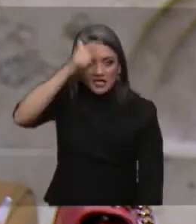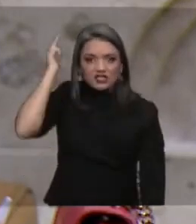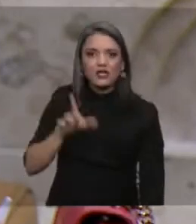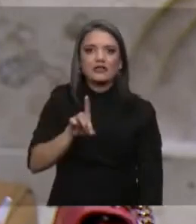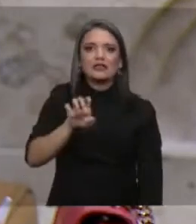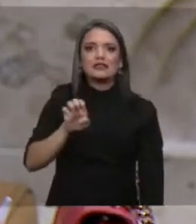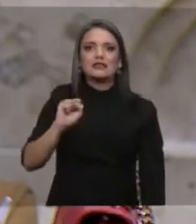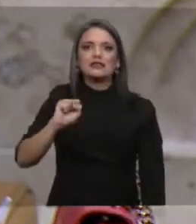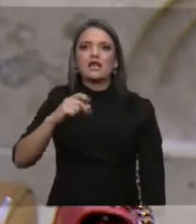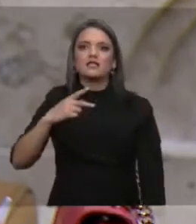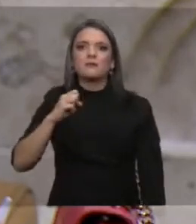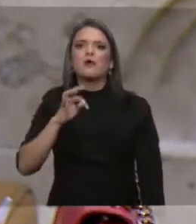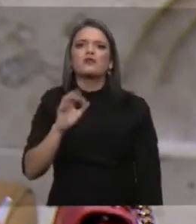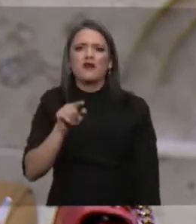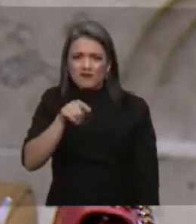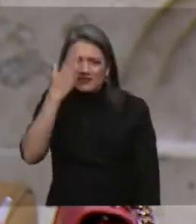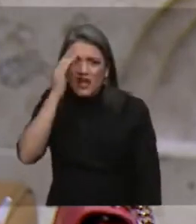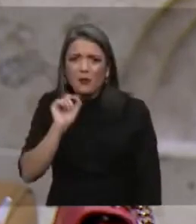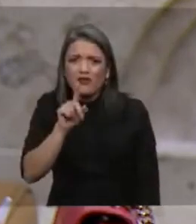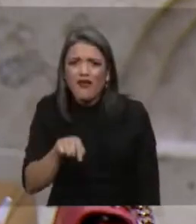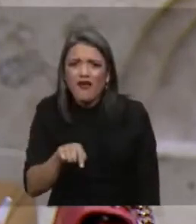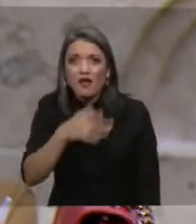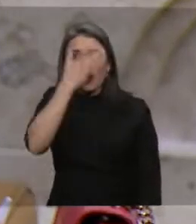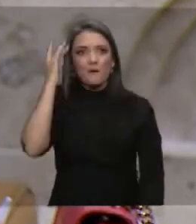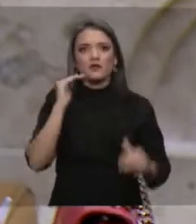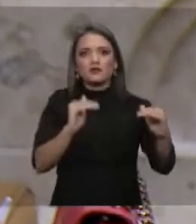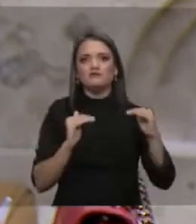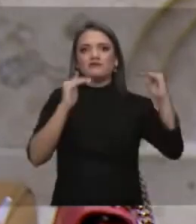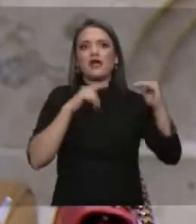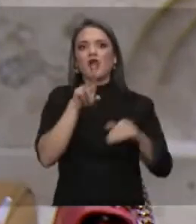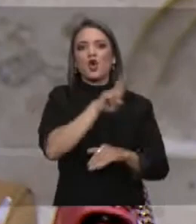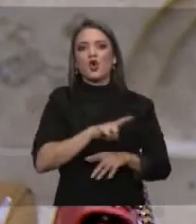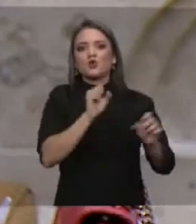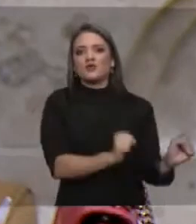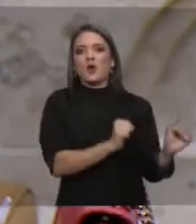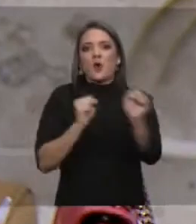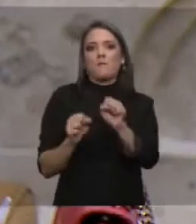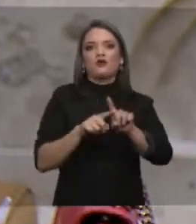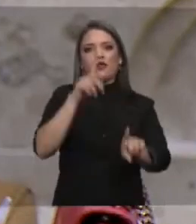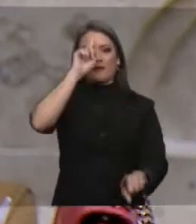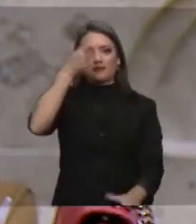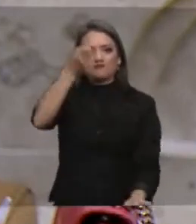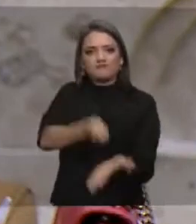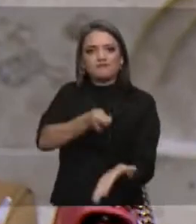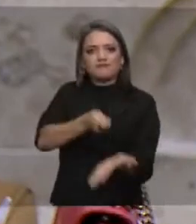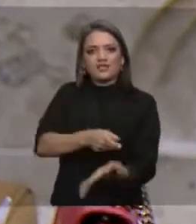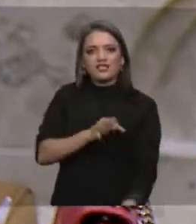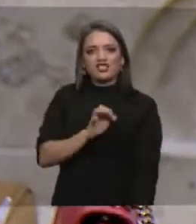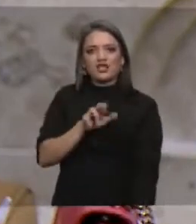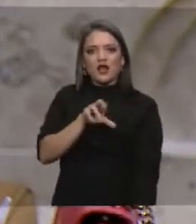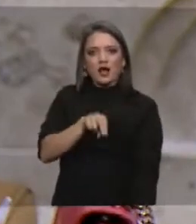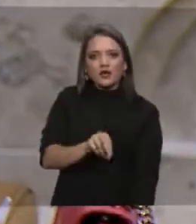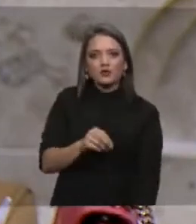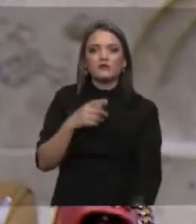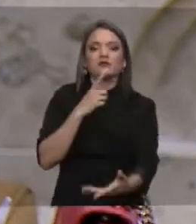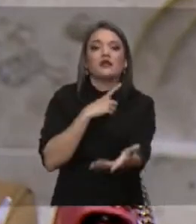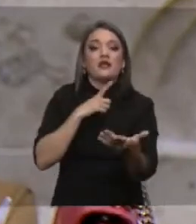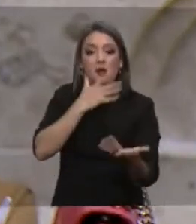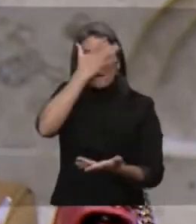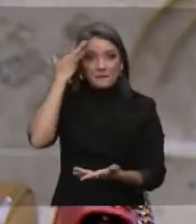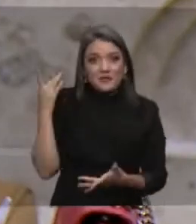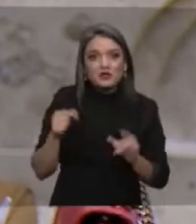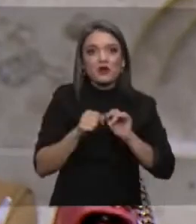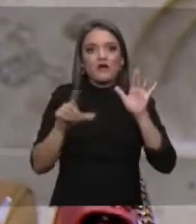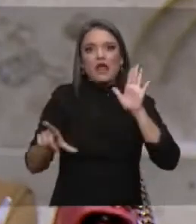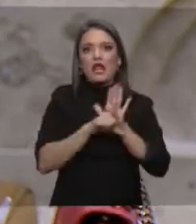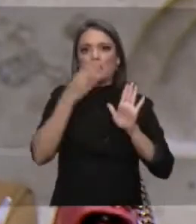déspota. Você sabe o que é um déspota? É uma autoridade que exerce poder através da tirania. É um tirano, é alguém que passa por cima